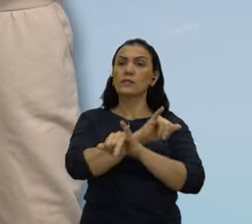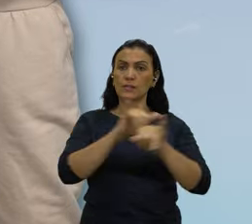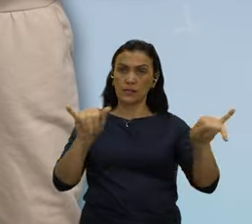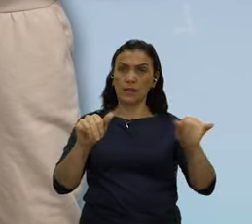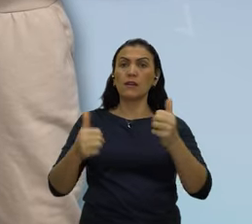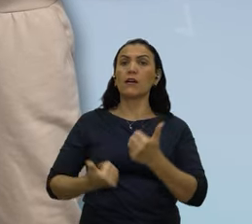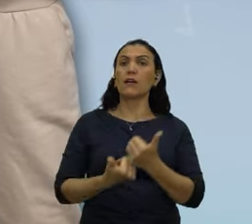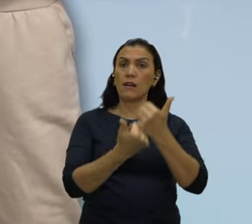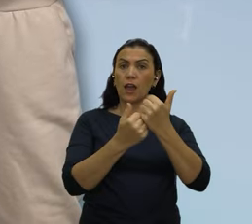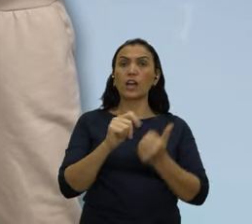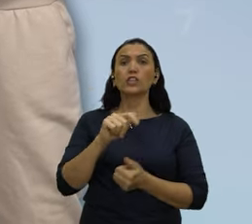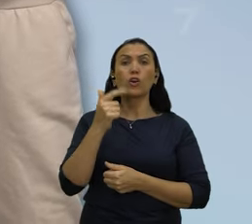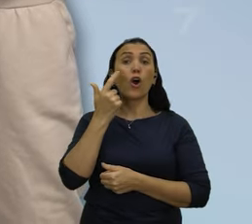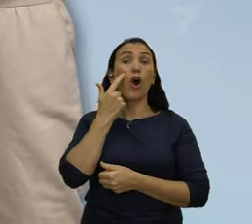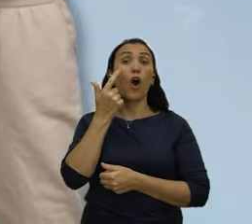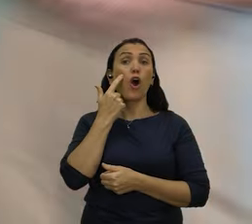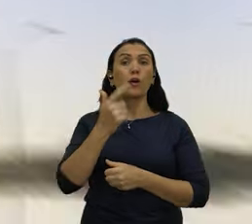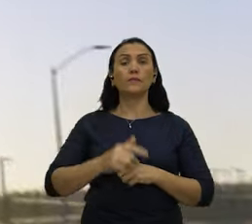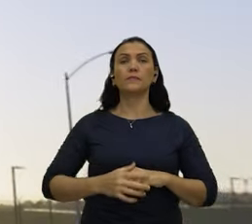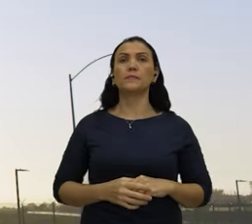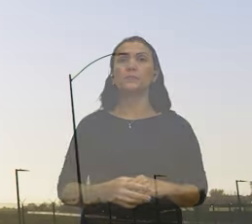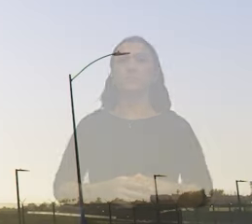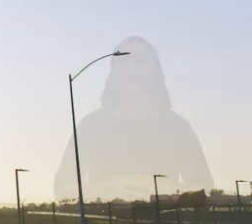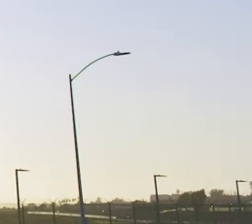é das empresas aéreas. Confere no VT.